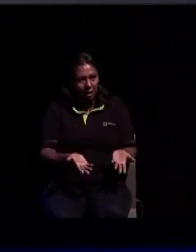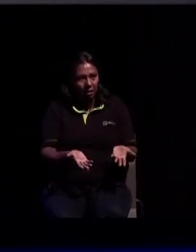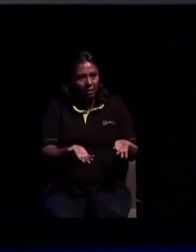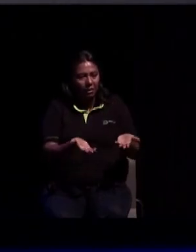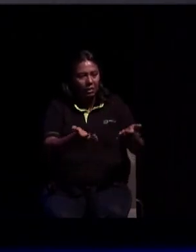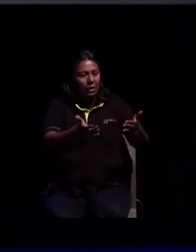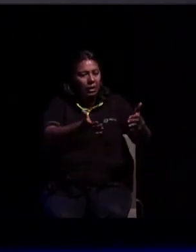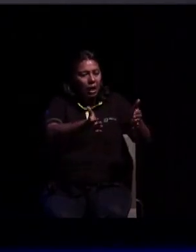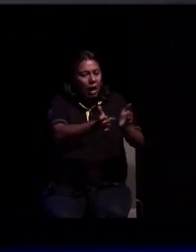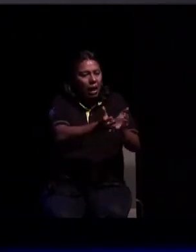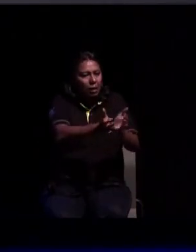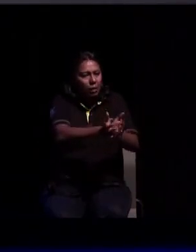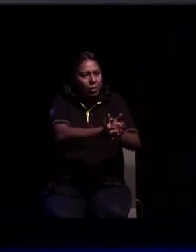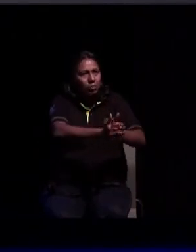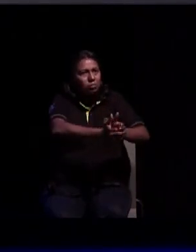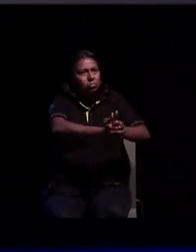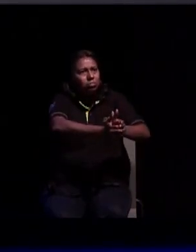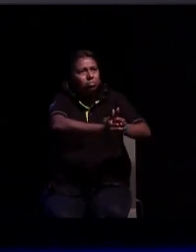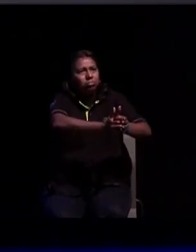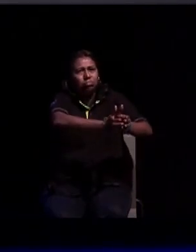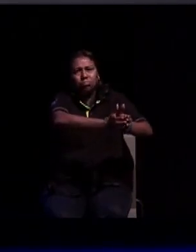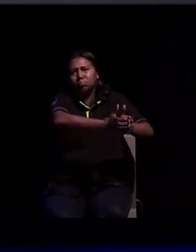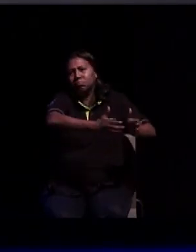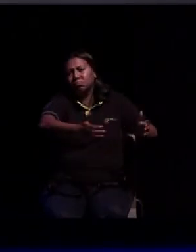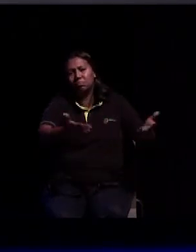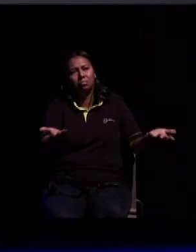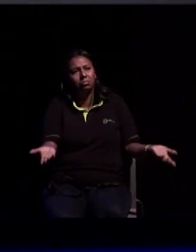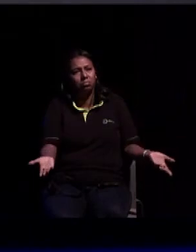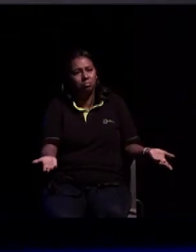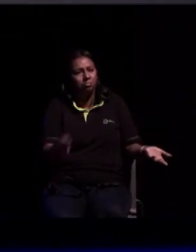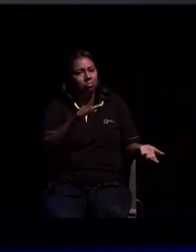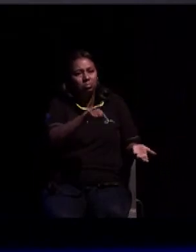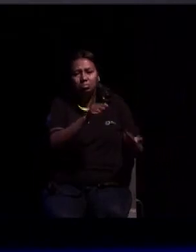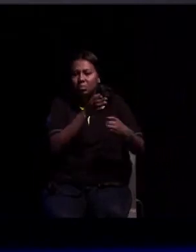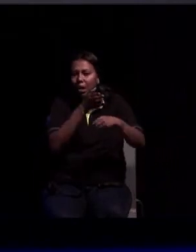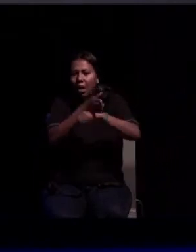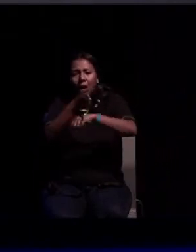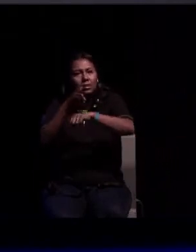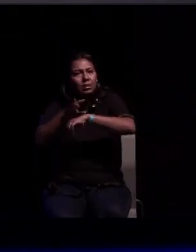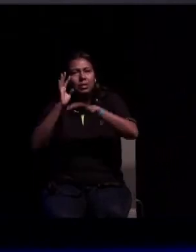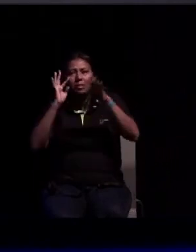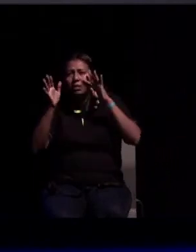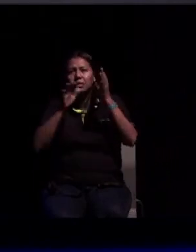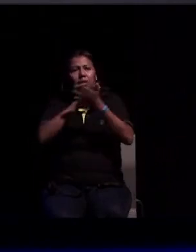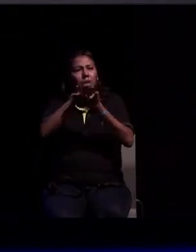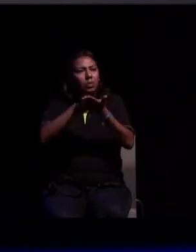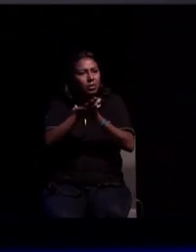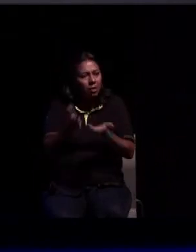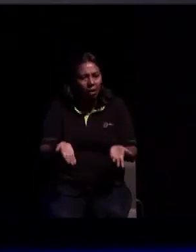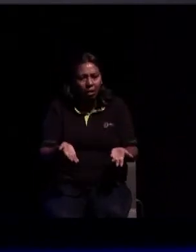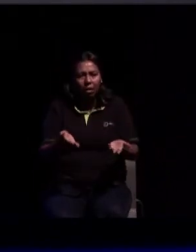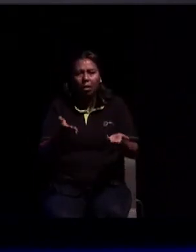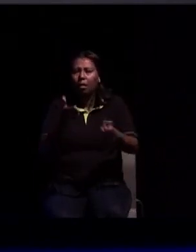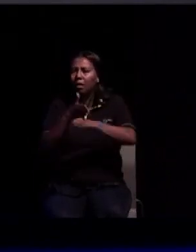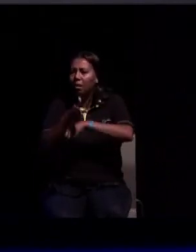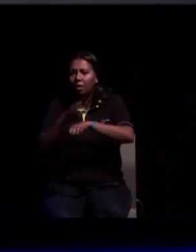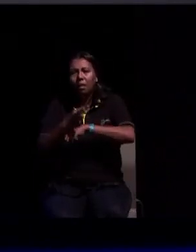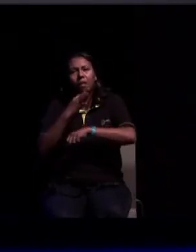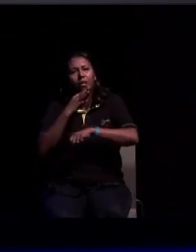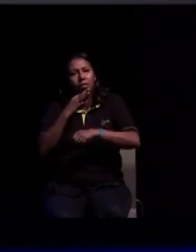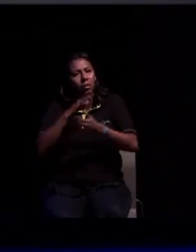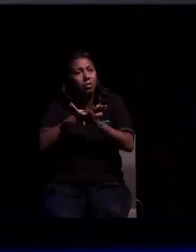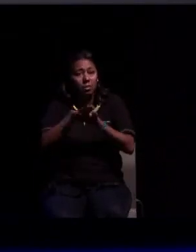a grupos sociais, etc., né, de acesso à reflexão autônoma, ao conhecimento, porque é isso